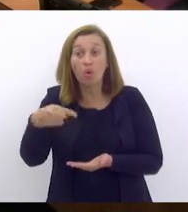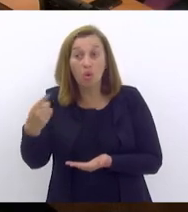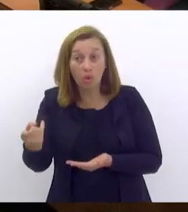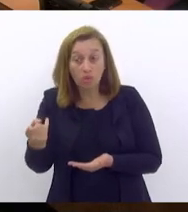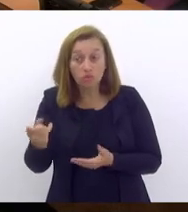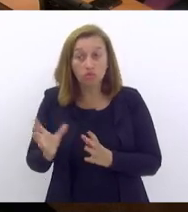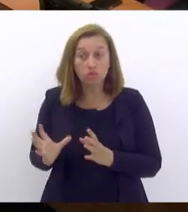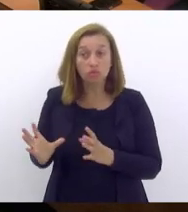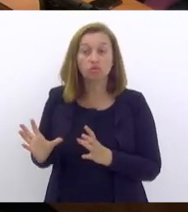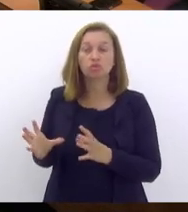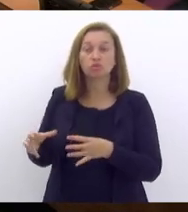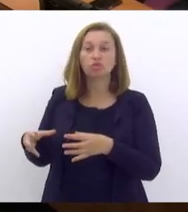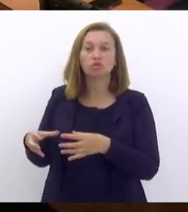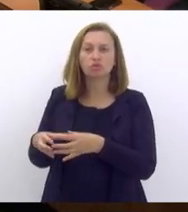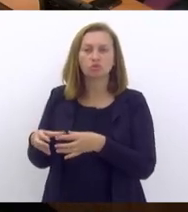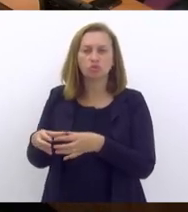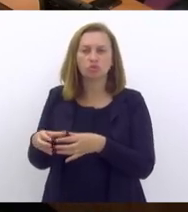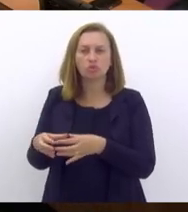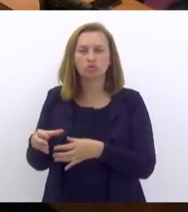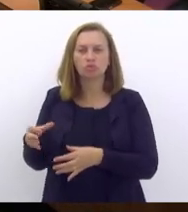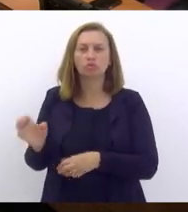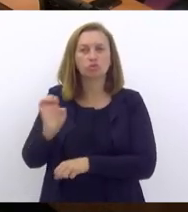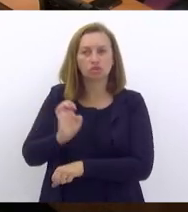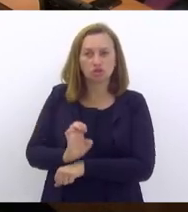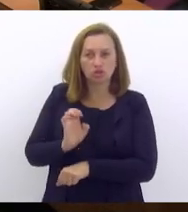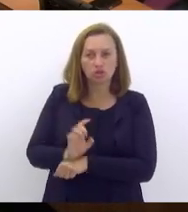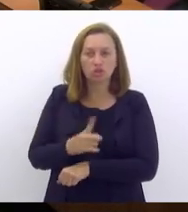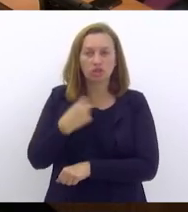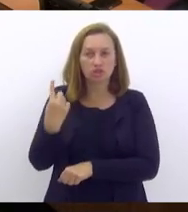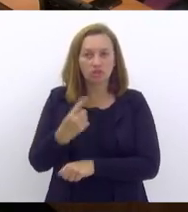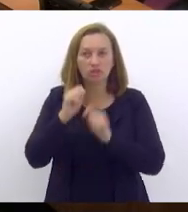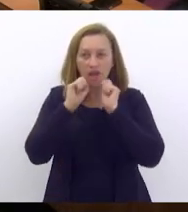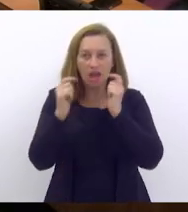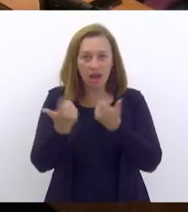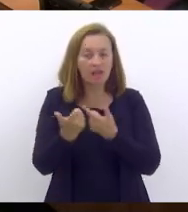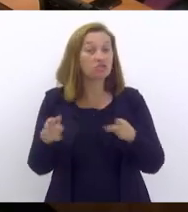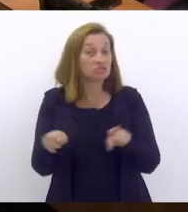do Estado, inclusive a nossa LERJ,